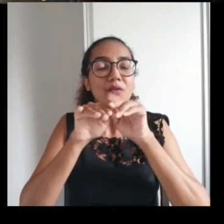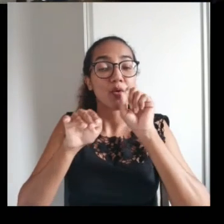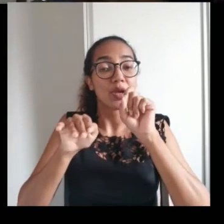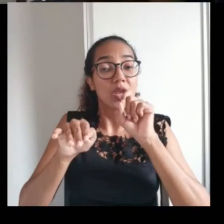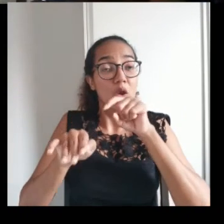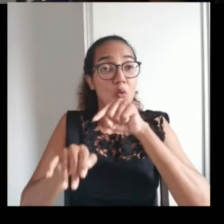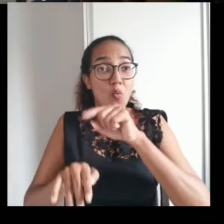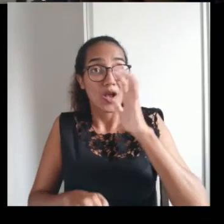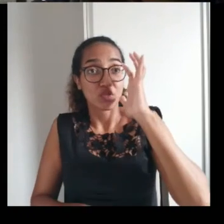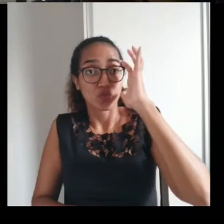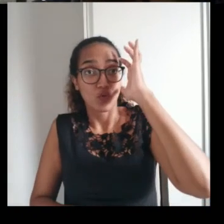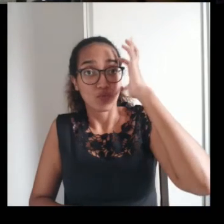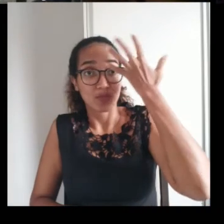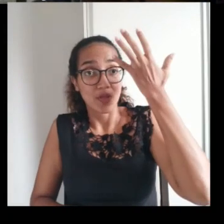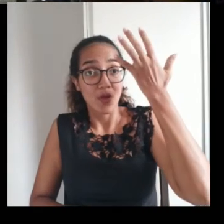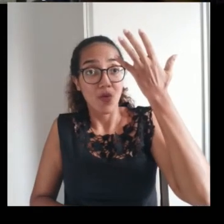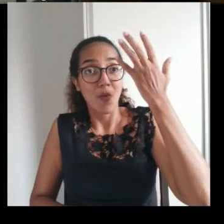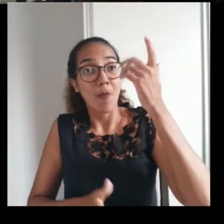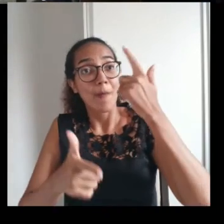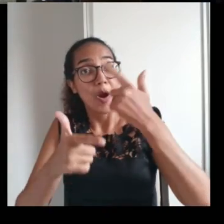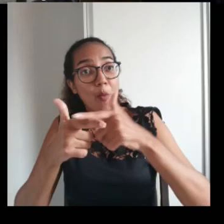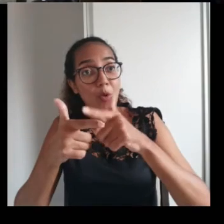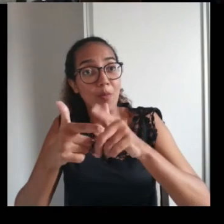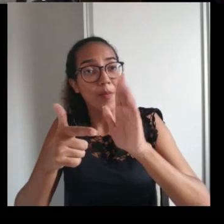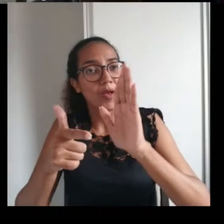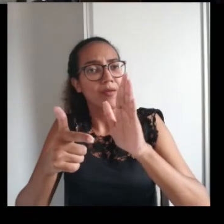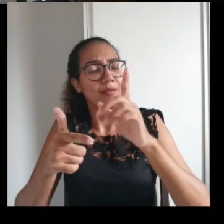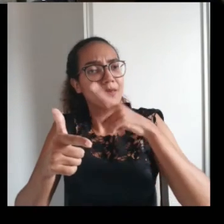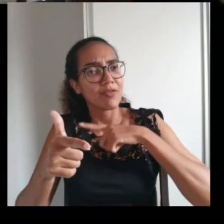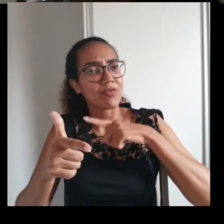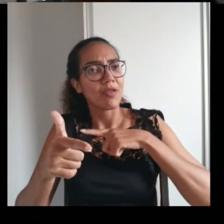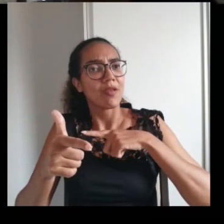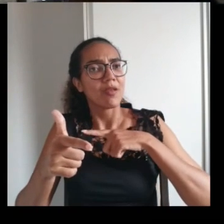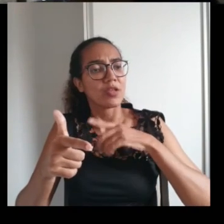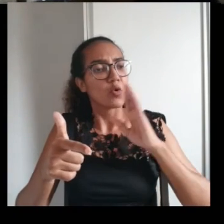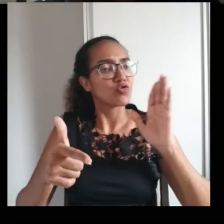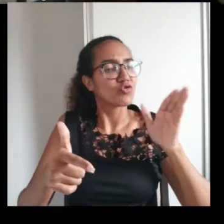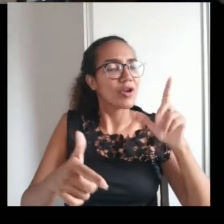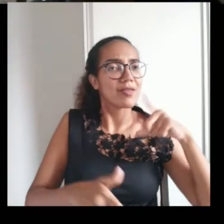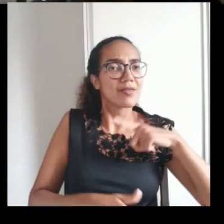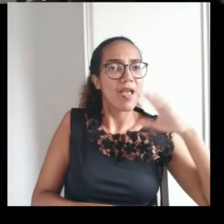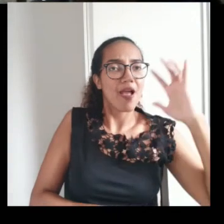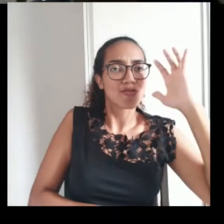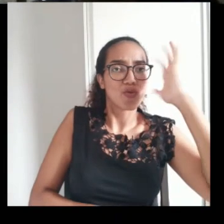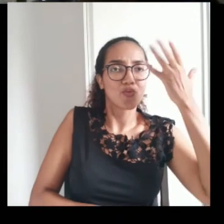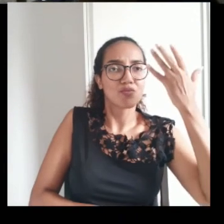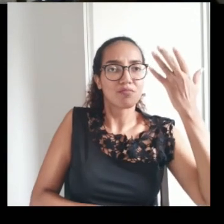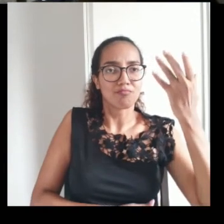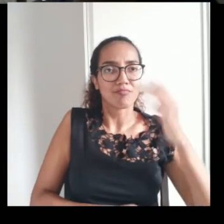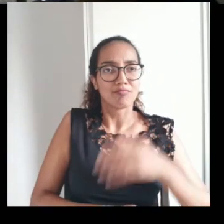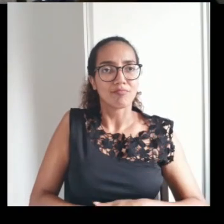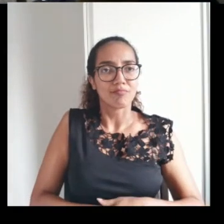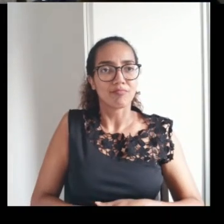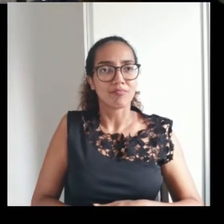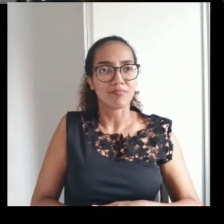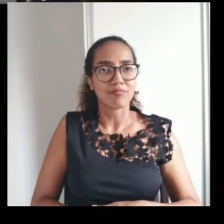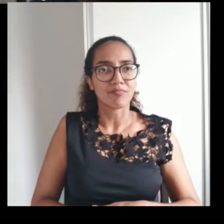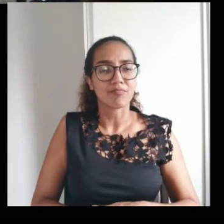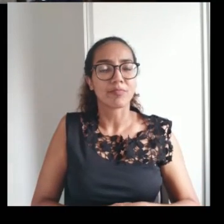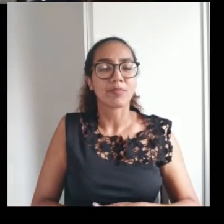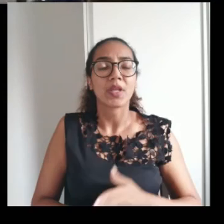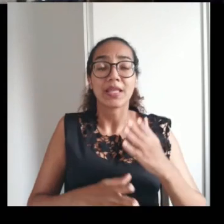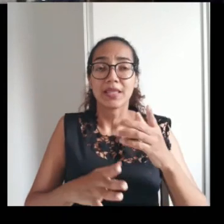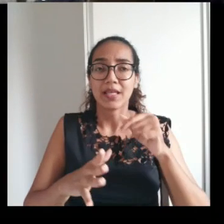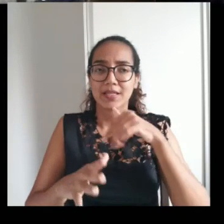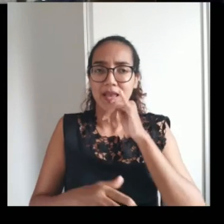Né? Soluções catalogadas para problemas recorrentes, né? Nesse caso específico, a gente depois vai discutir melhor, mas existe um padrão